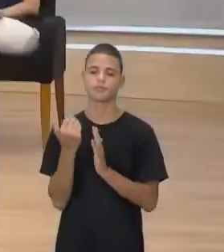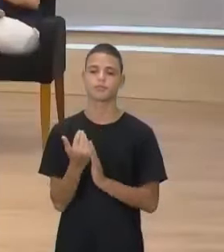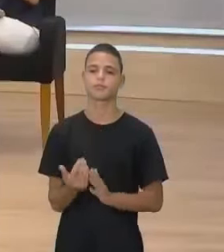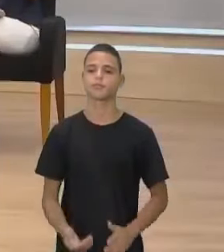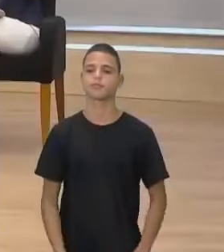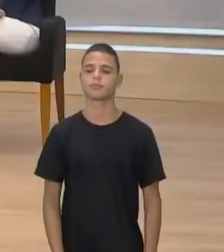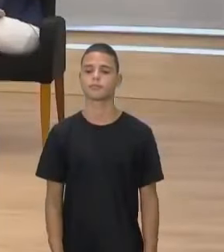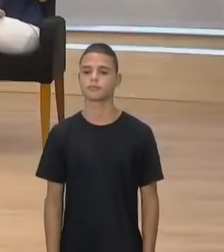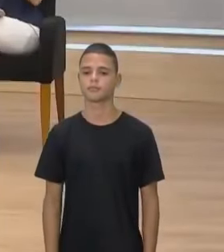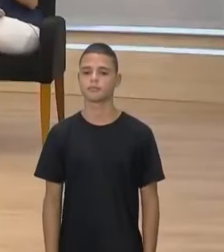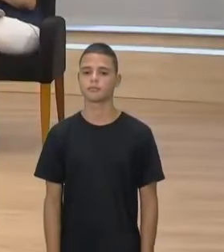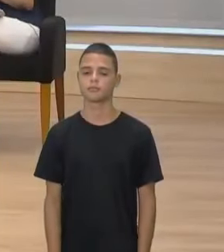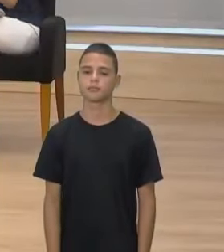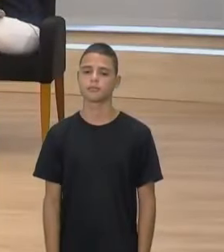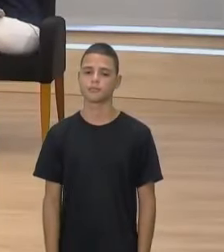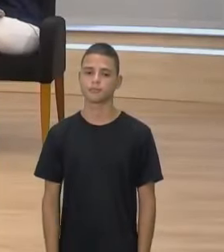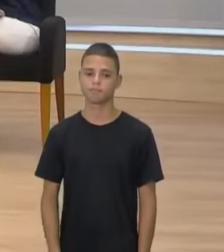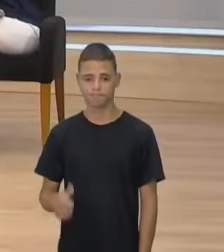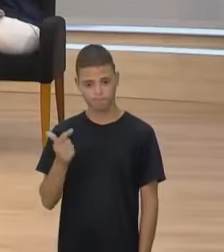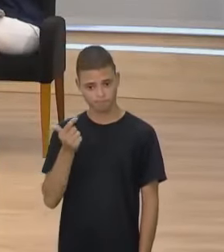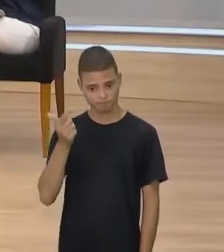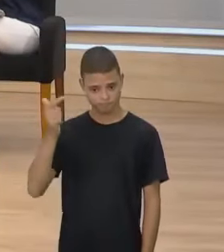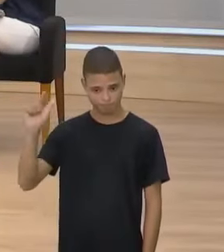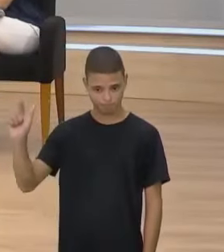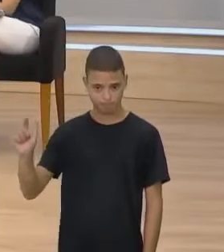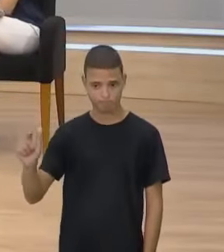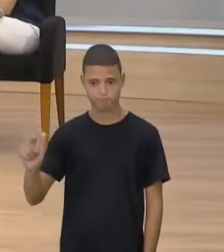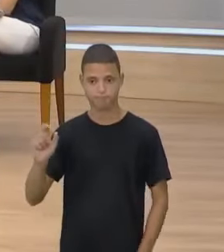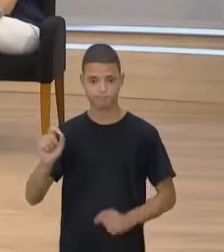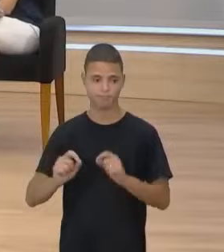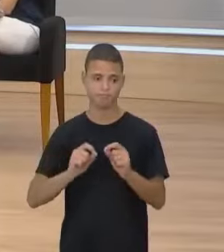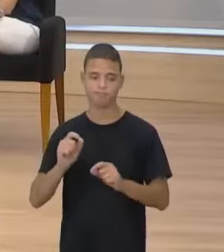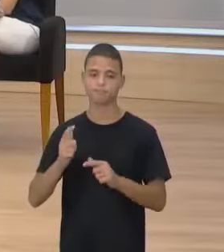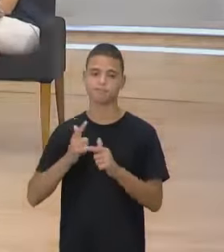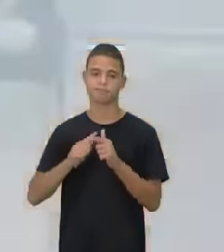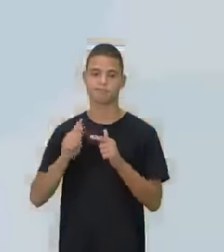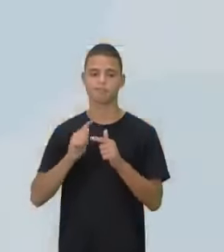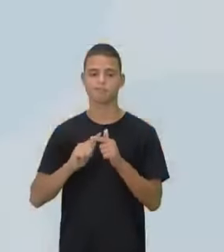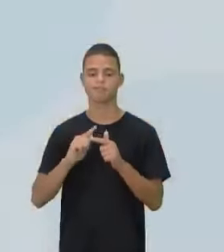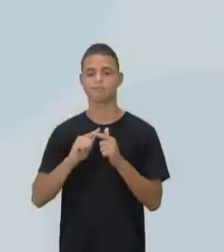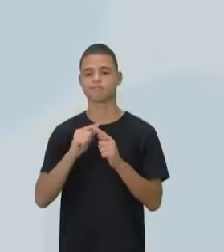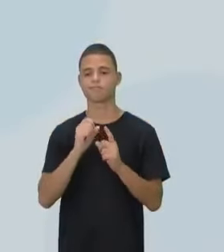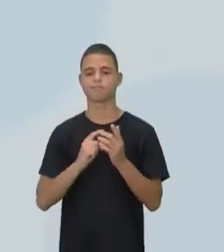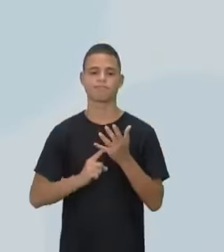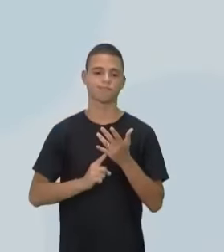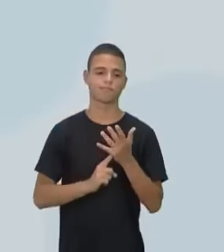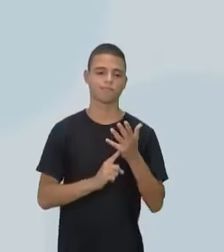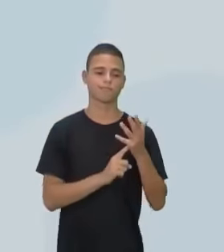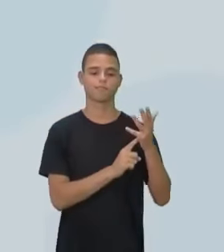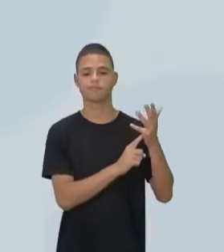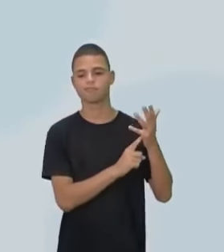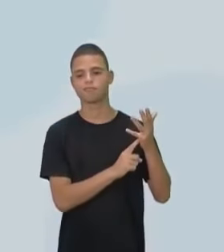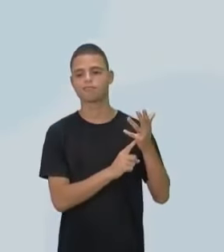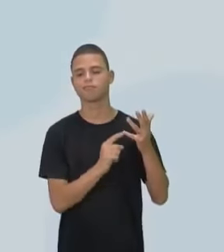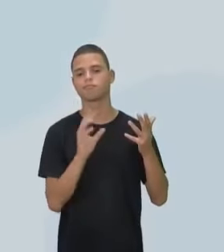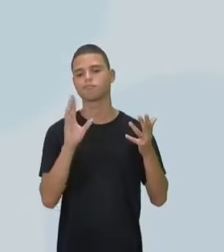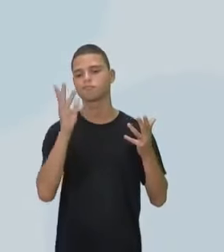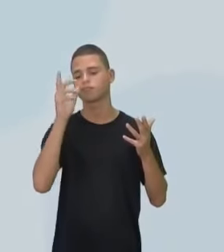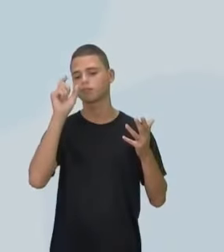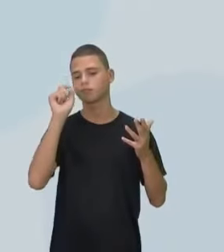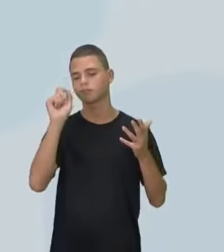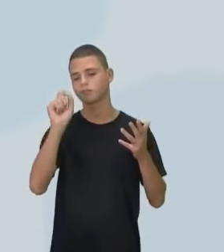conhecimento. Né? Na sequência, o desastre tecnológico. Né? Quais são os tecnológicos? São aqueles causados,